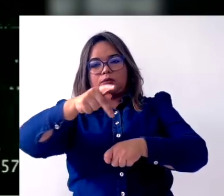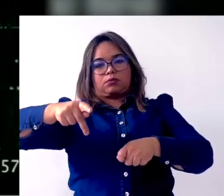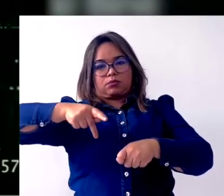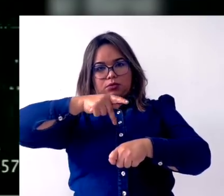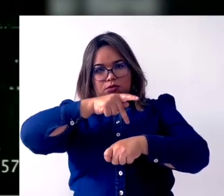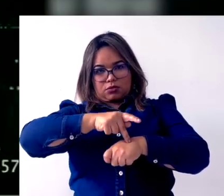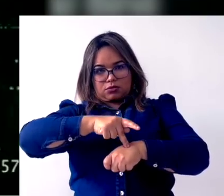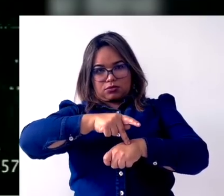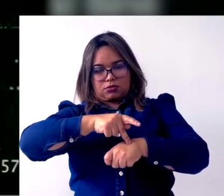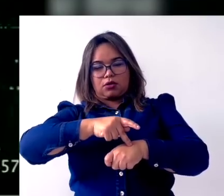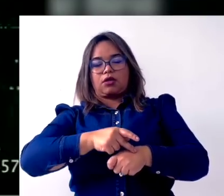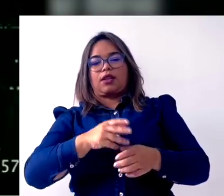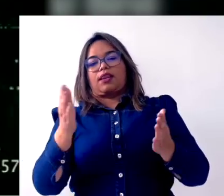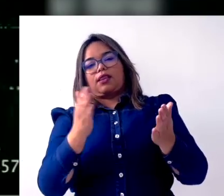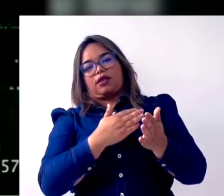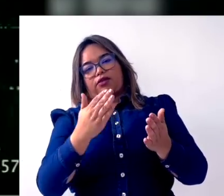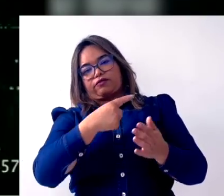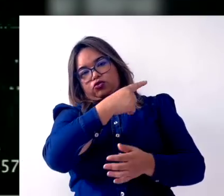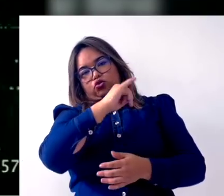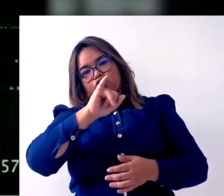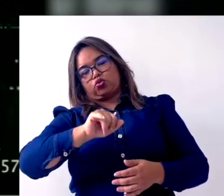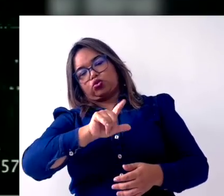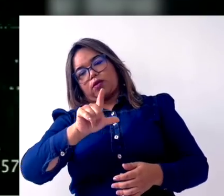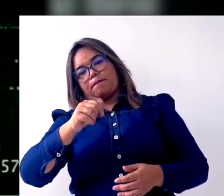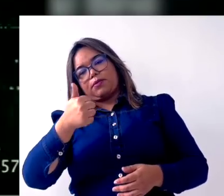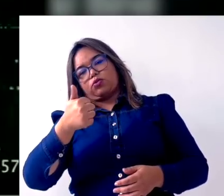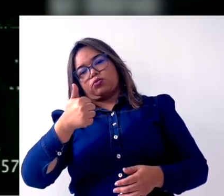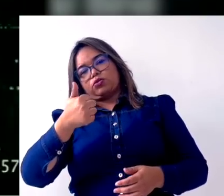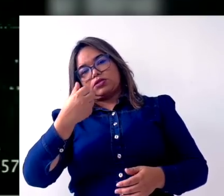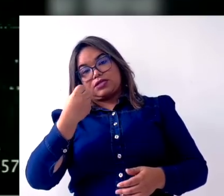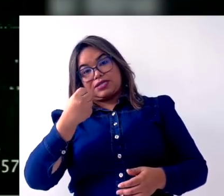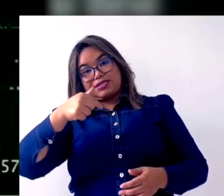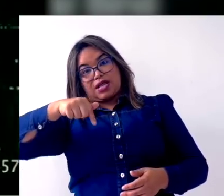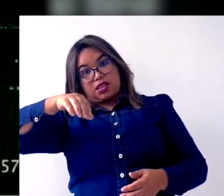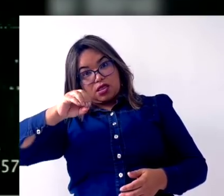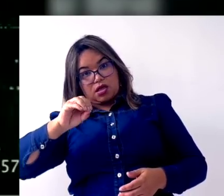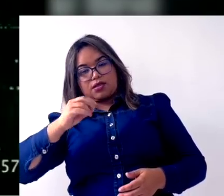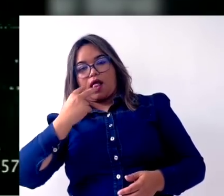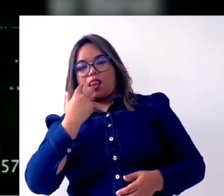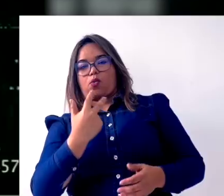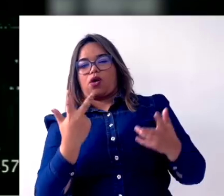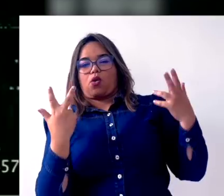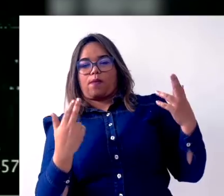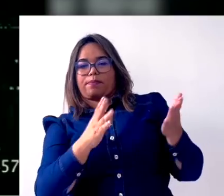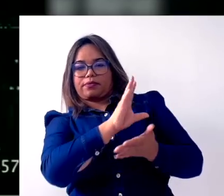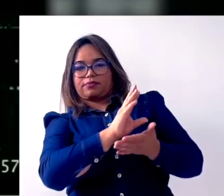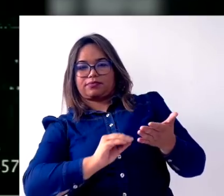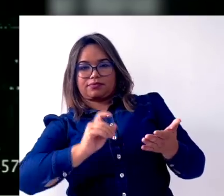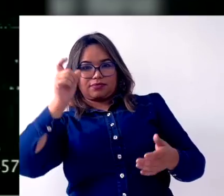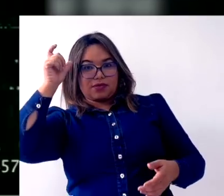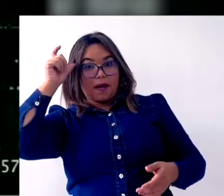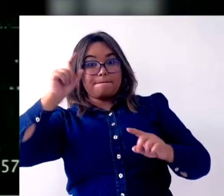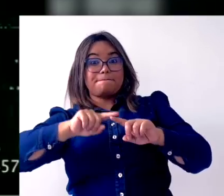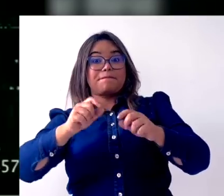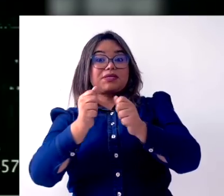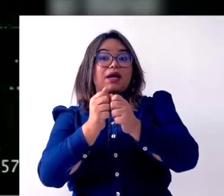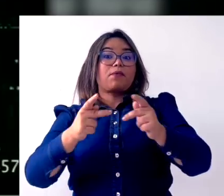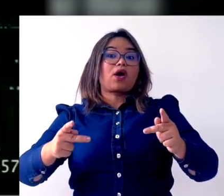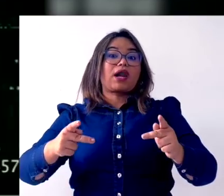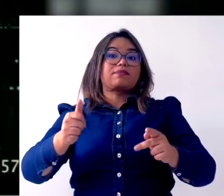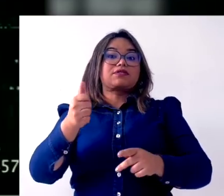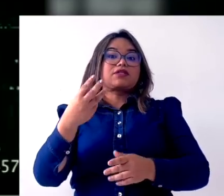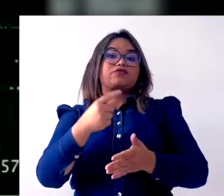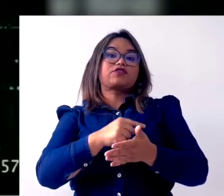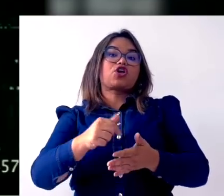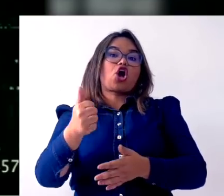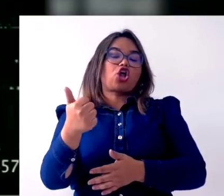Mundo Católico, julho de 1870. Essa é a linguagem do dragão. Mas Apocalipse 13:12 diz: